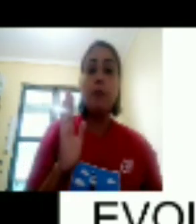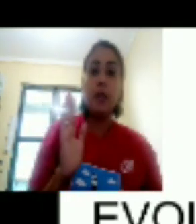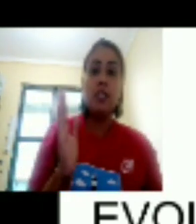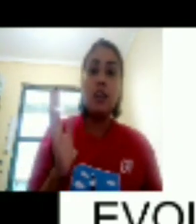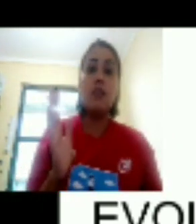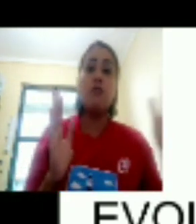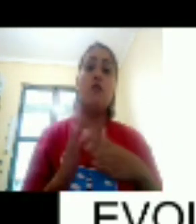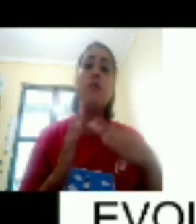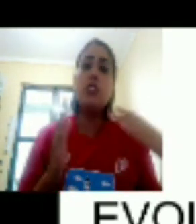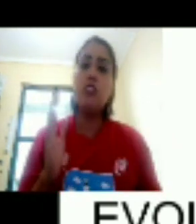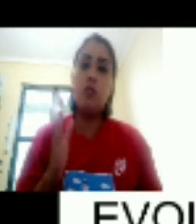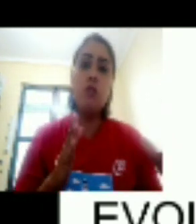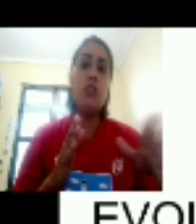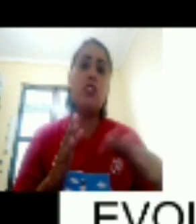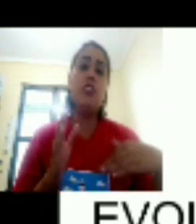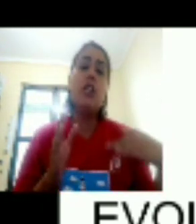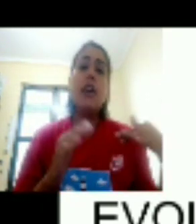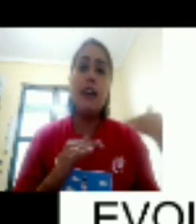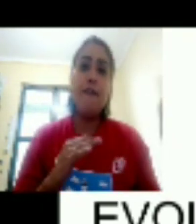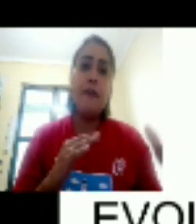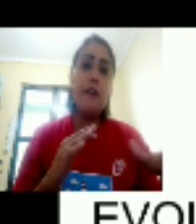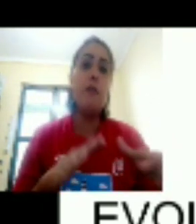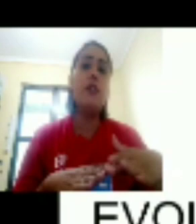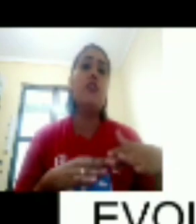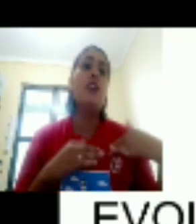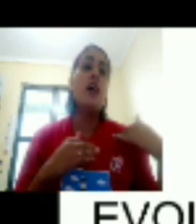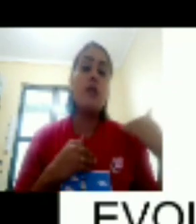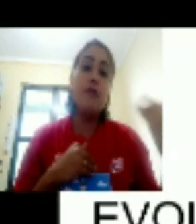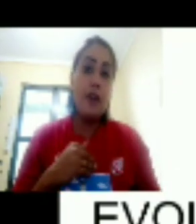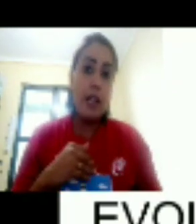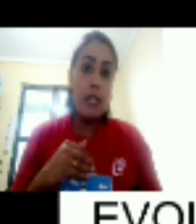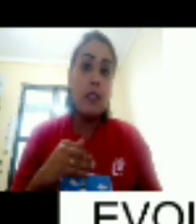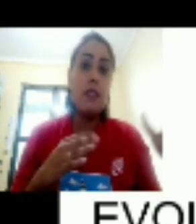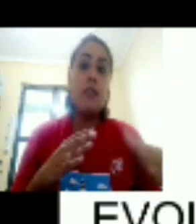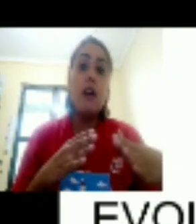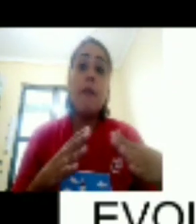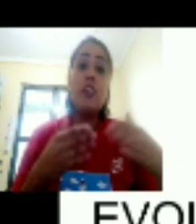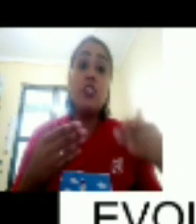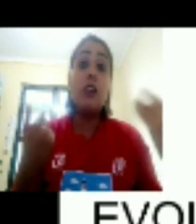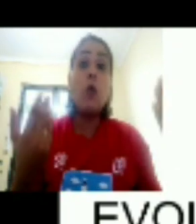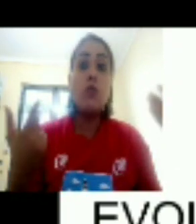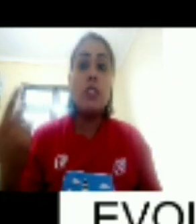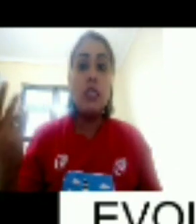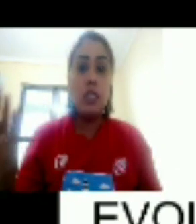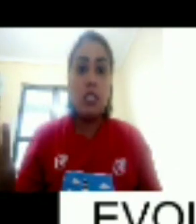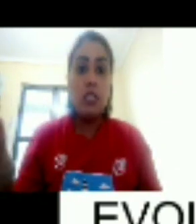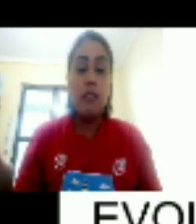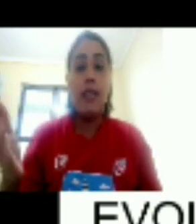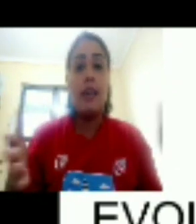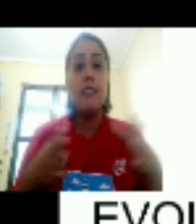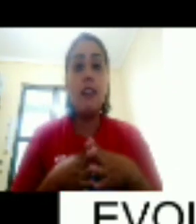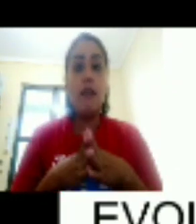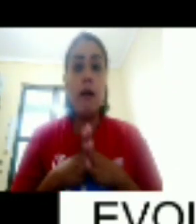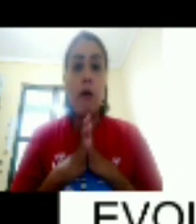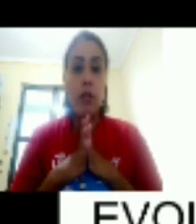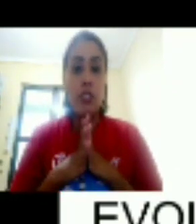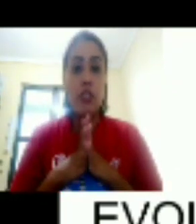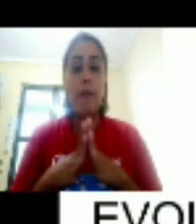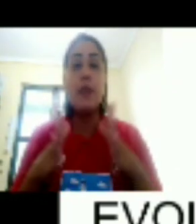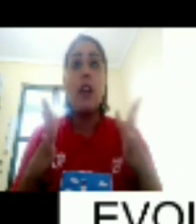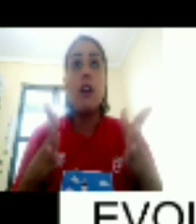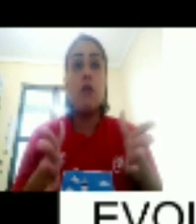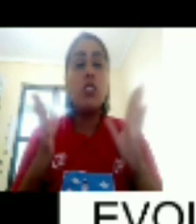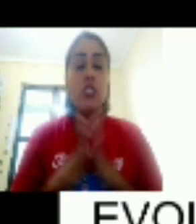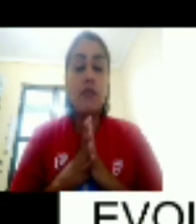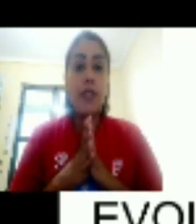vários processos, muitas lutas, reformas, conferências, pra gente conseguir essa